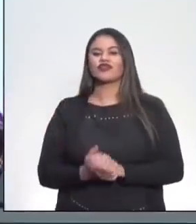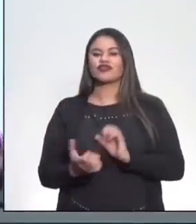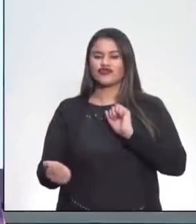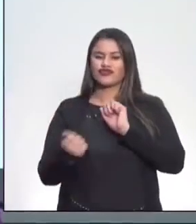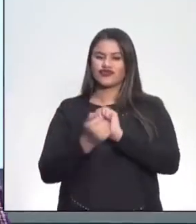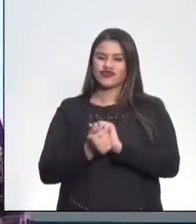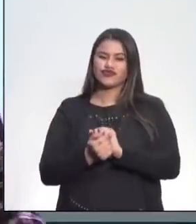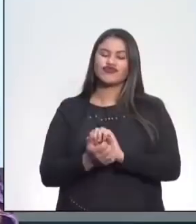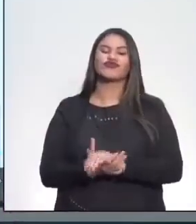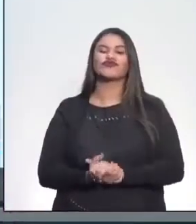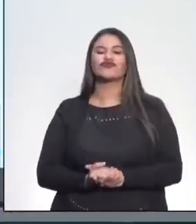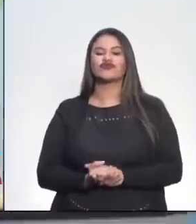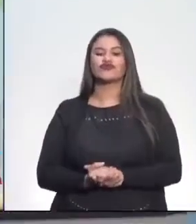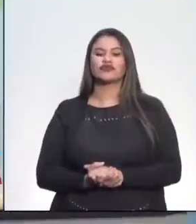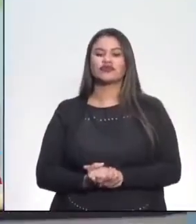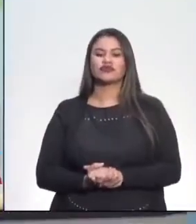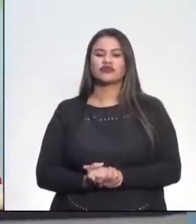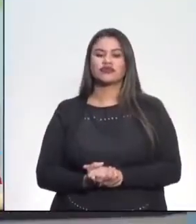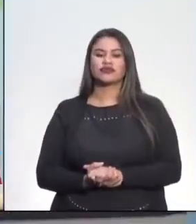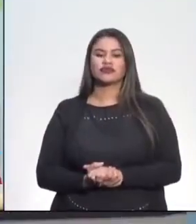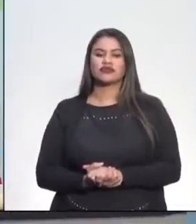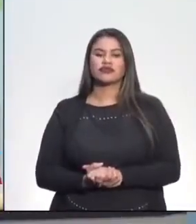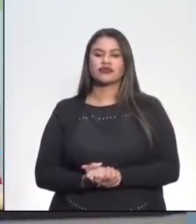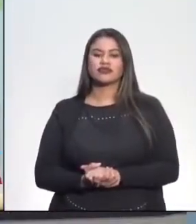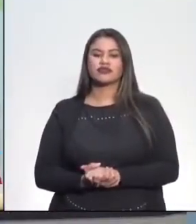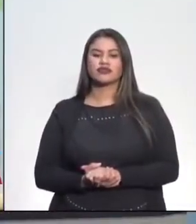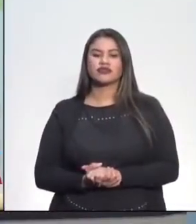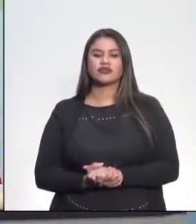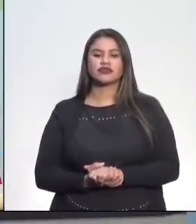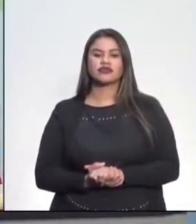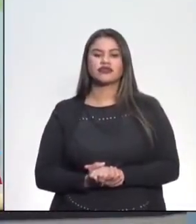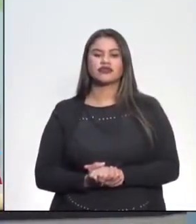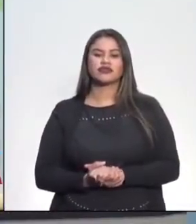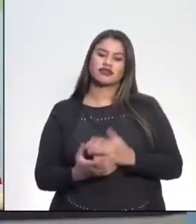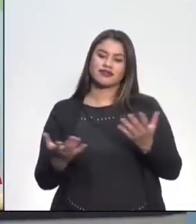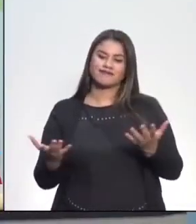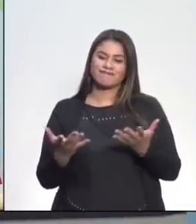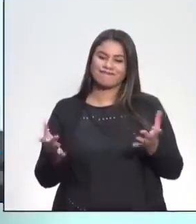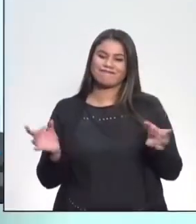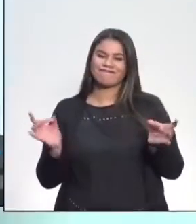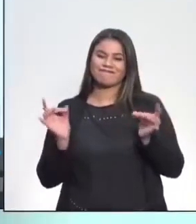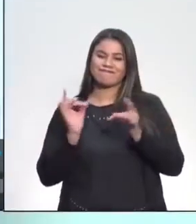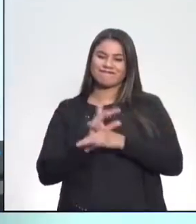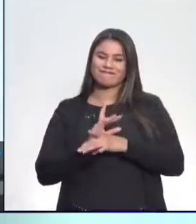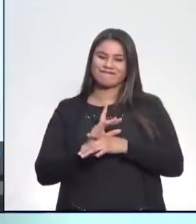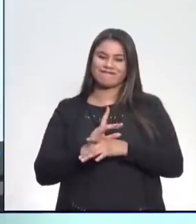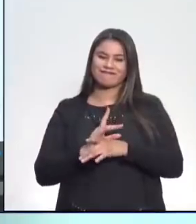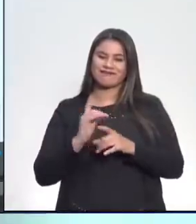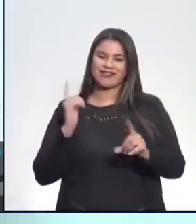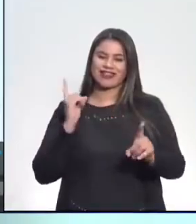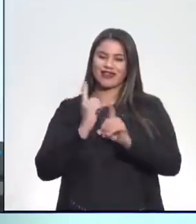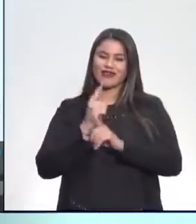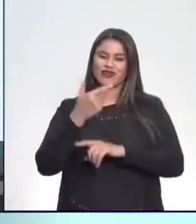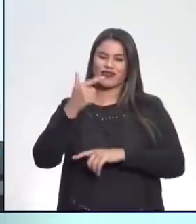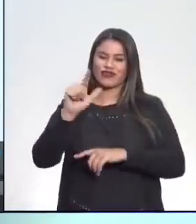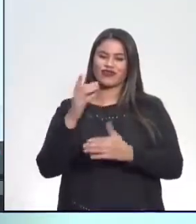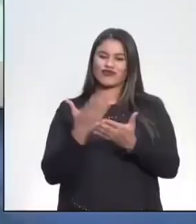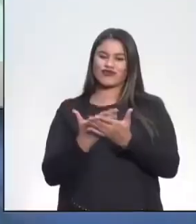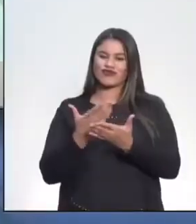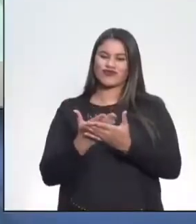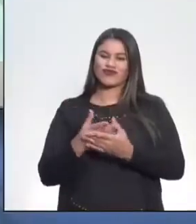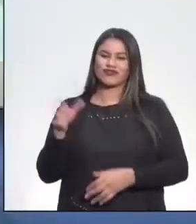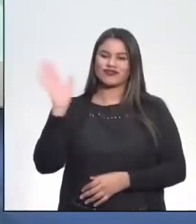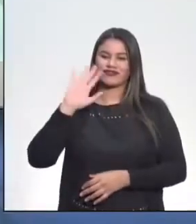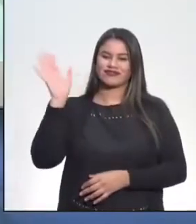Gostaria de agradecê-la por ter aceitado o nosso convite. Bom, e ficamos por aqui, né? Até a próxima aula, gente.